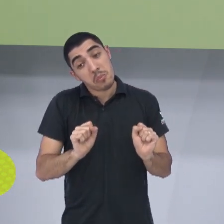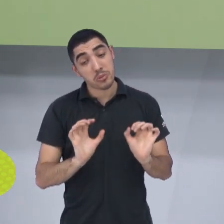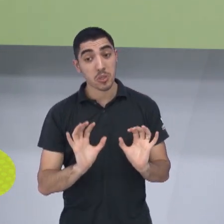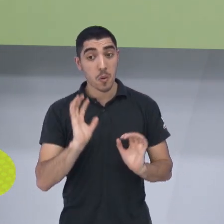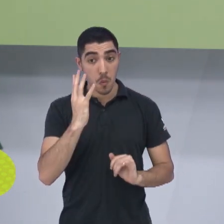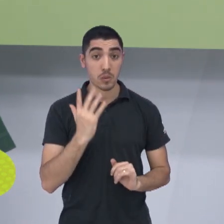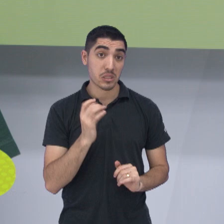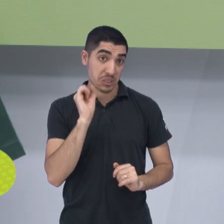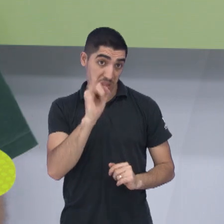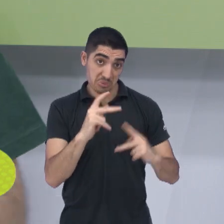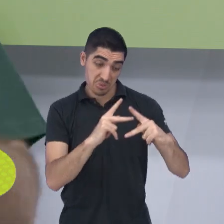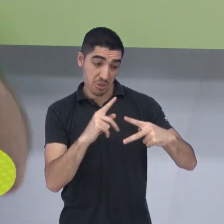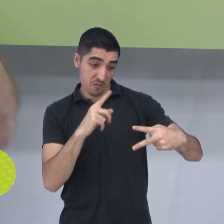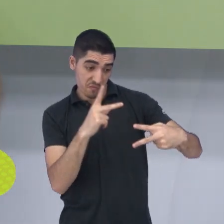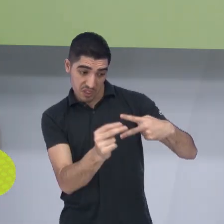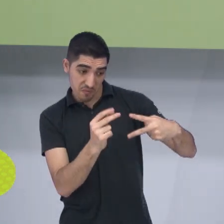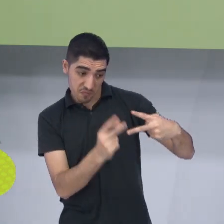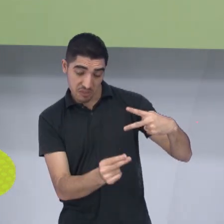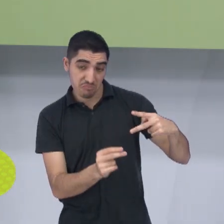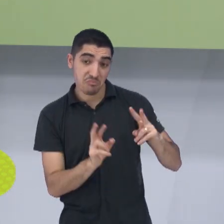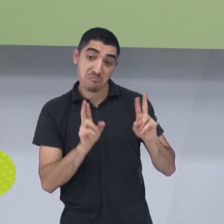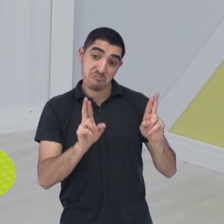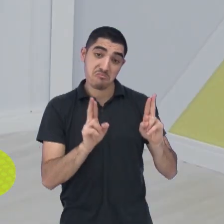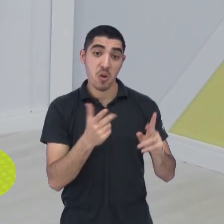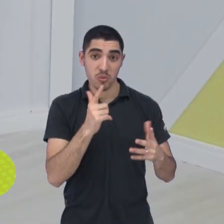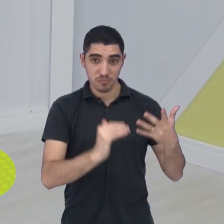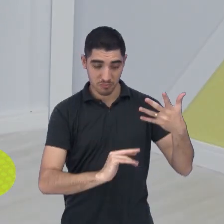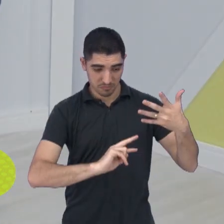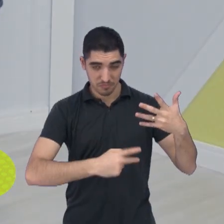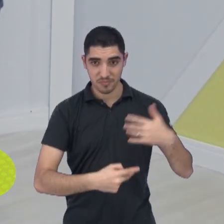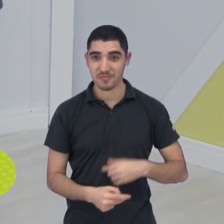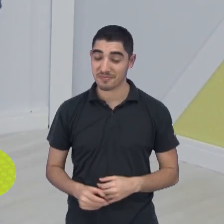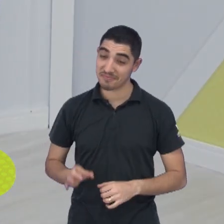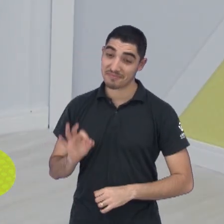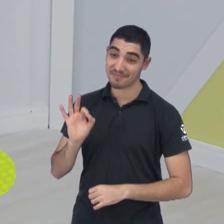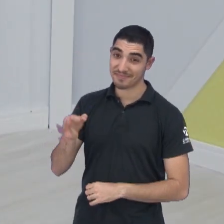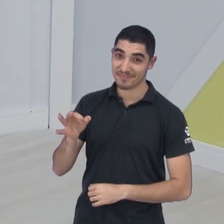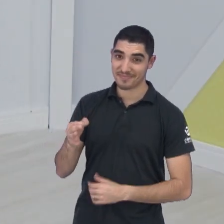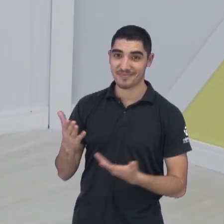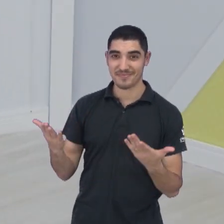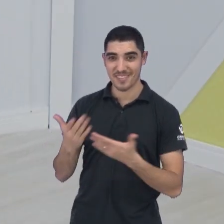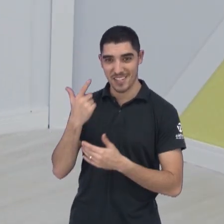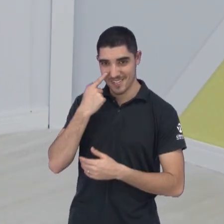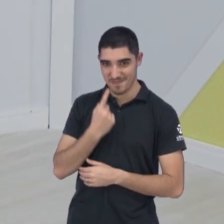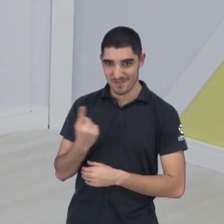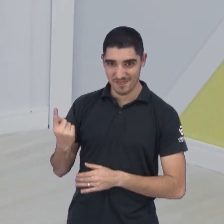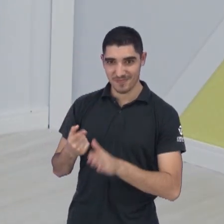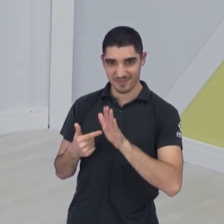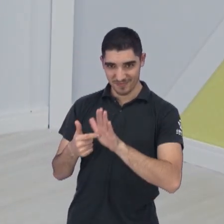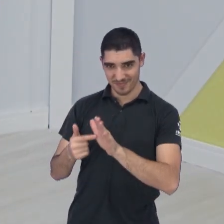Vencer nas 2 partidas aí torce para quem está em cima cair. Pois é. Coloca pra gente aqui, Matheus, por